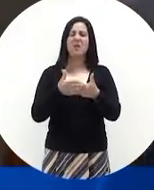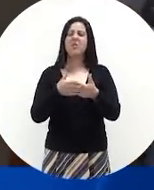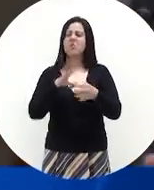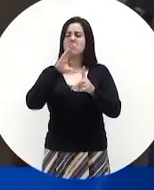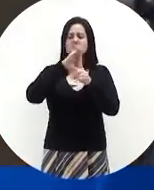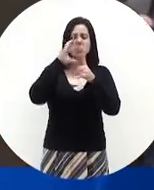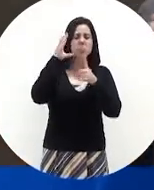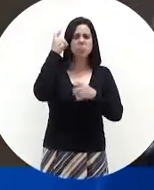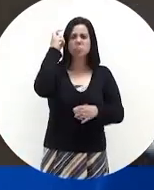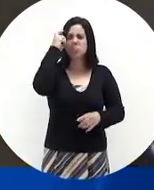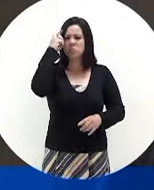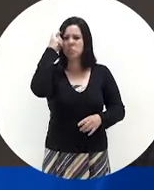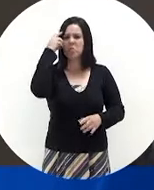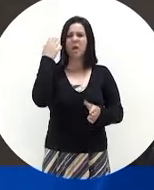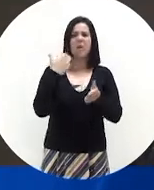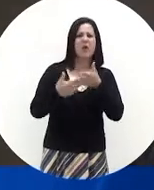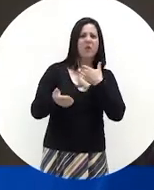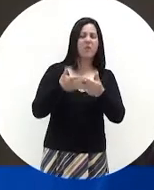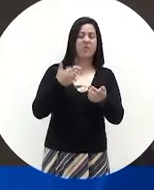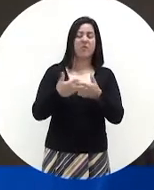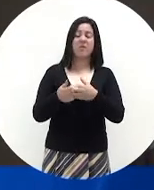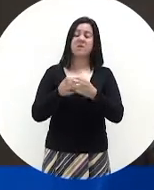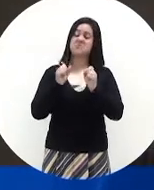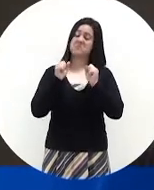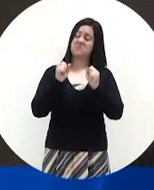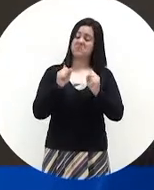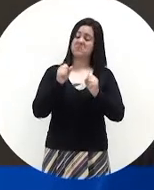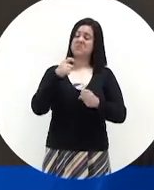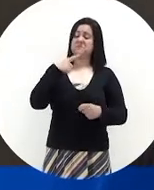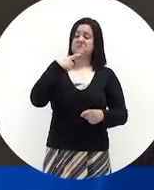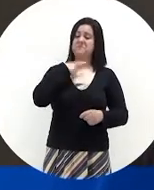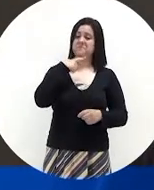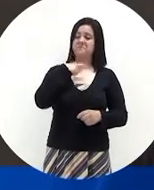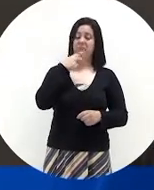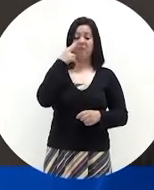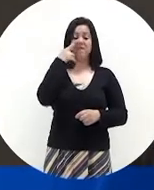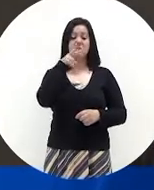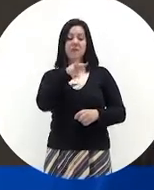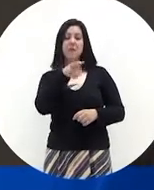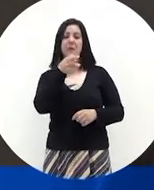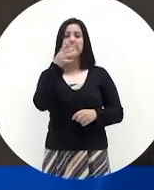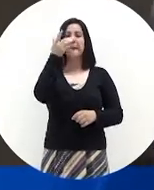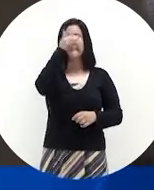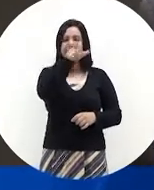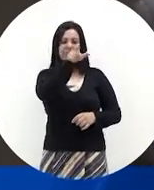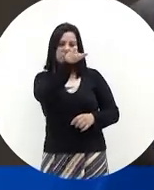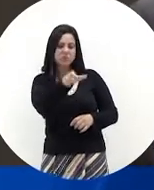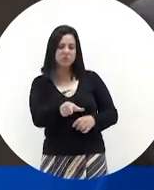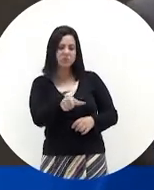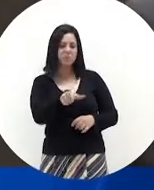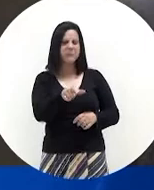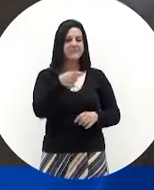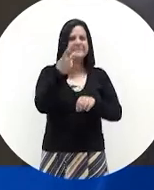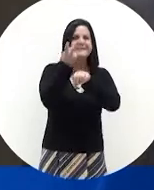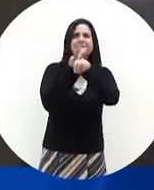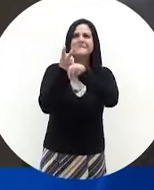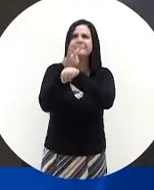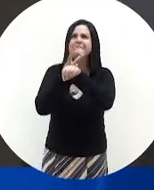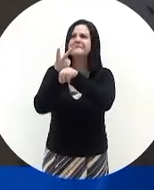em qualquer cultura, você vai encontrar o homem buscando o seu